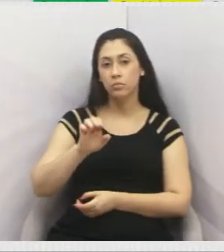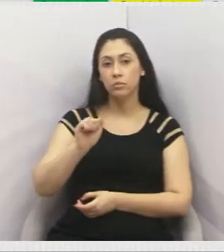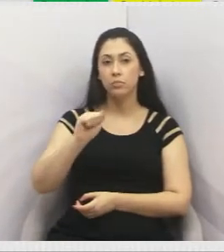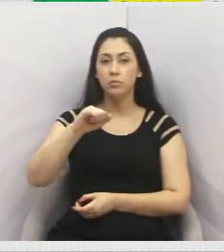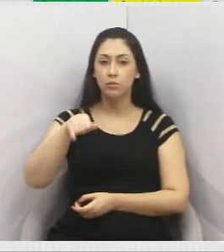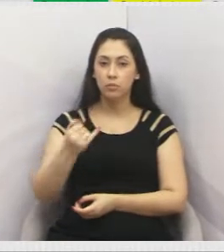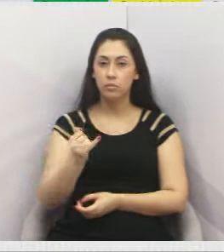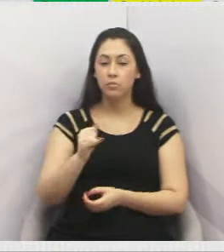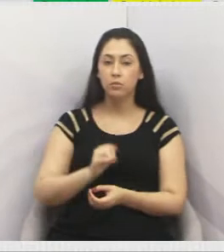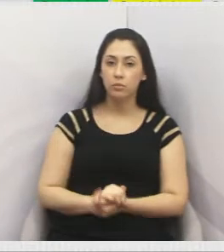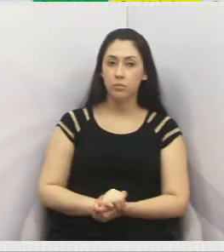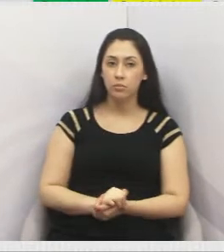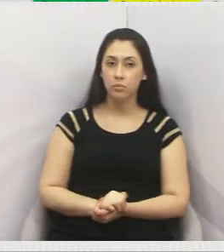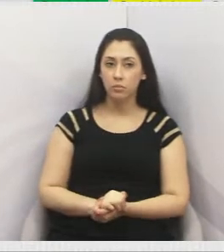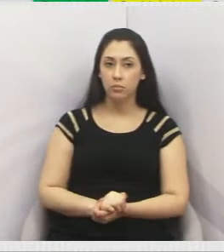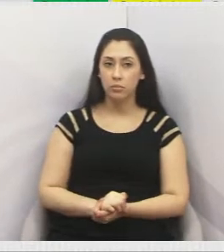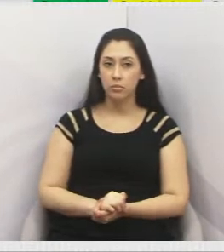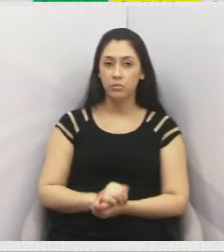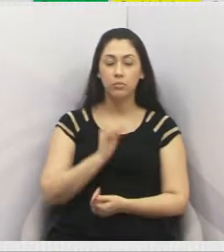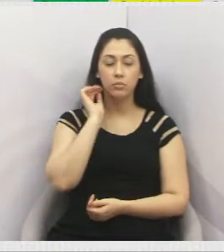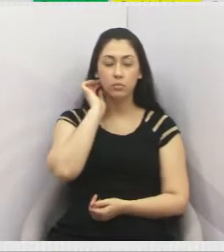dos Engenheiros e Arquitetos.